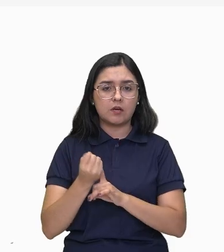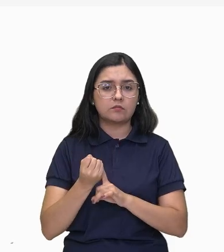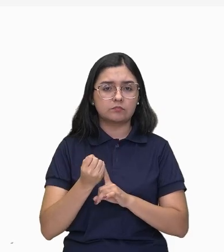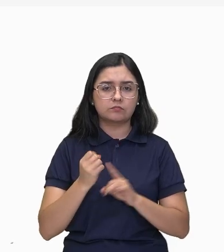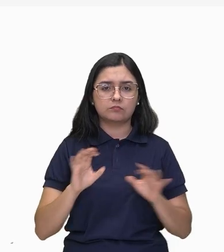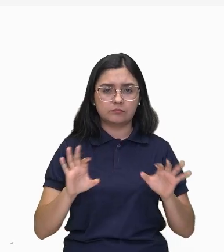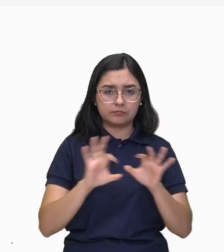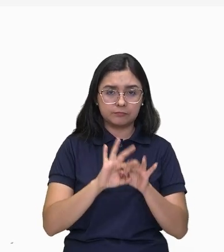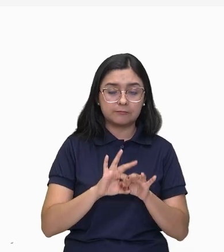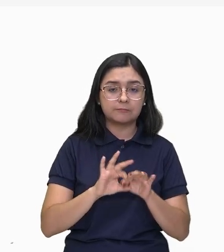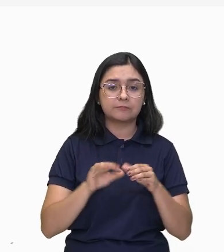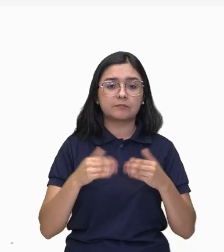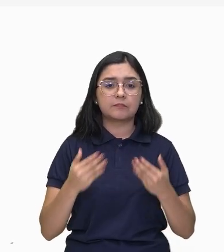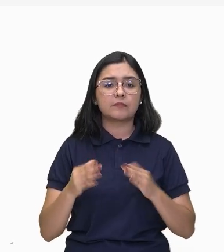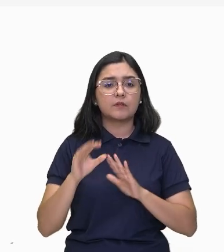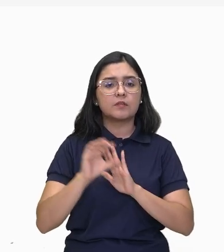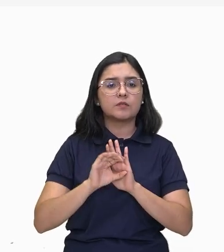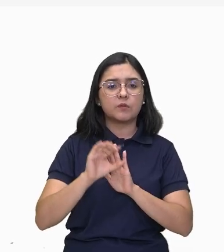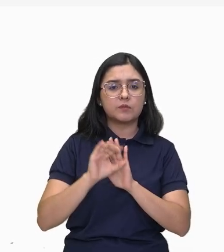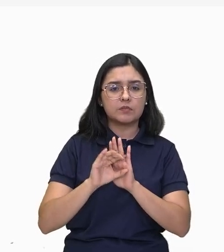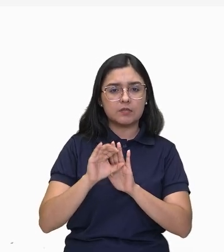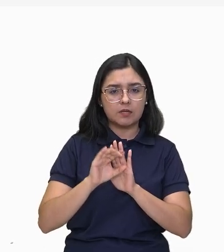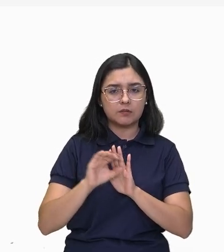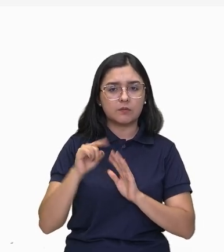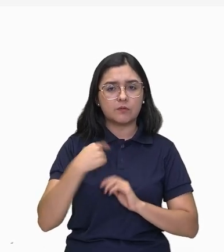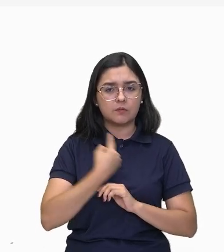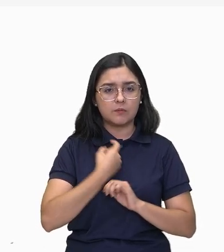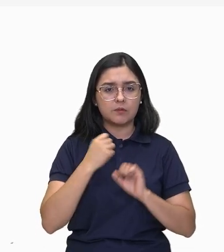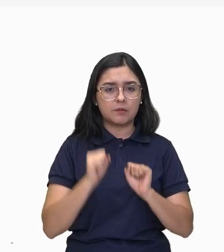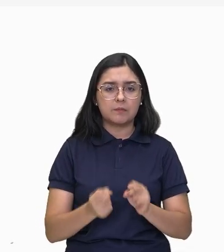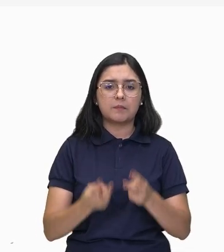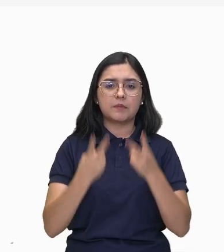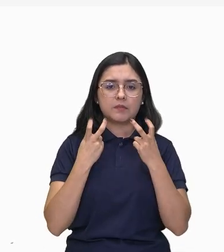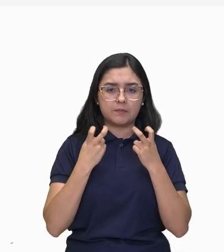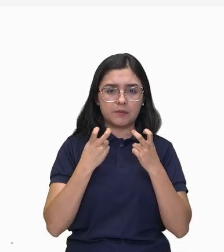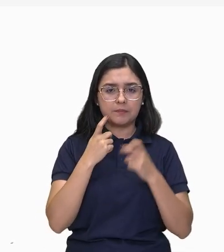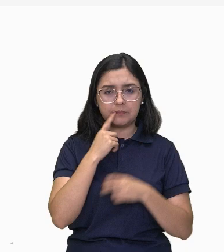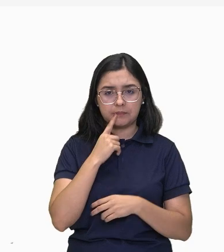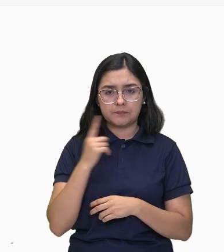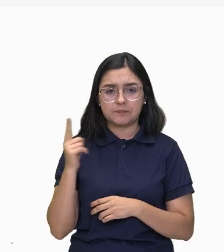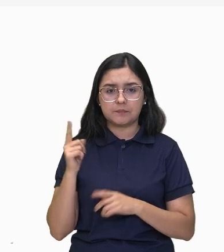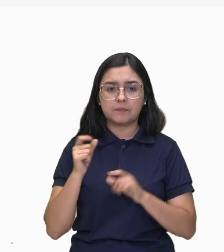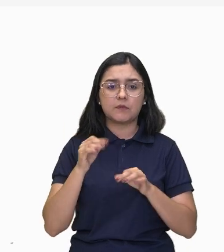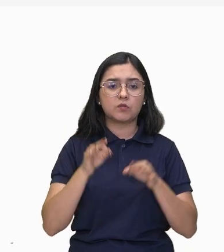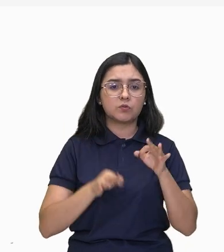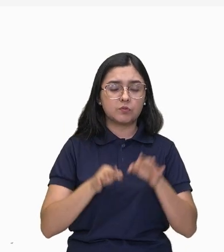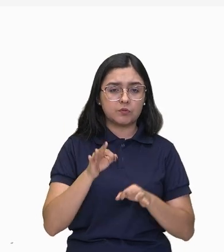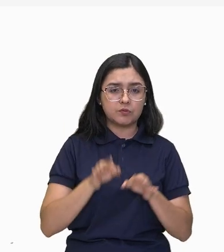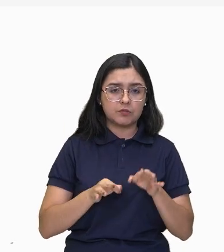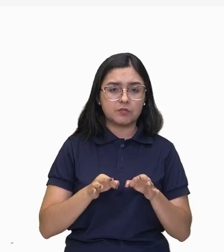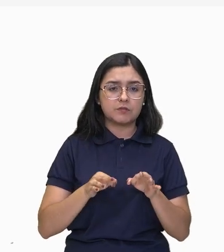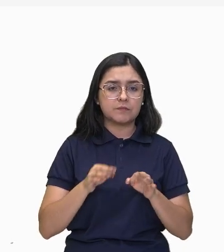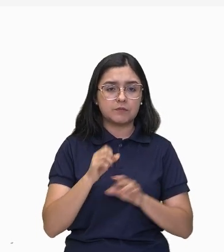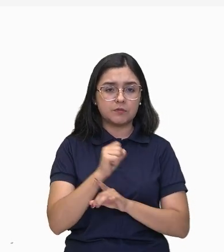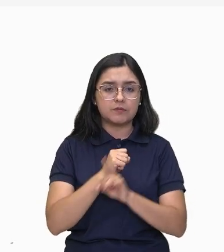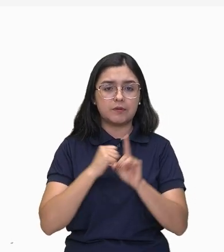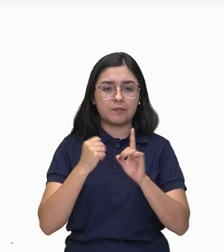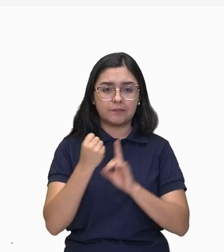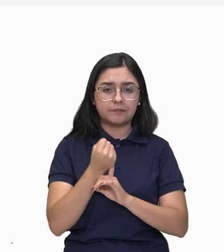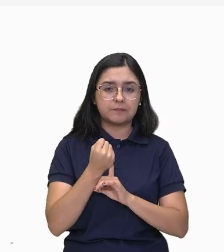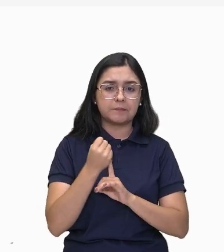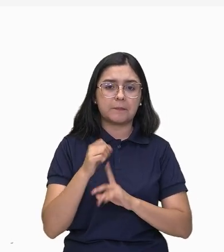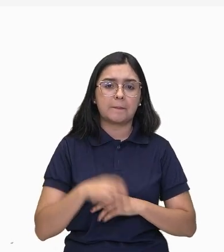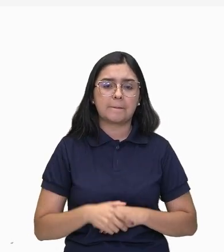né? Então esse conceito, como a gente pode ver aí, ele é muito amplo, justiça social, né?